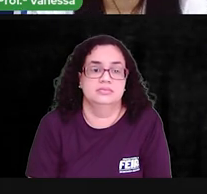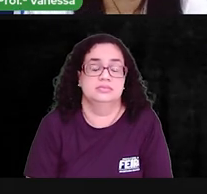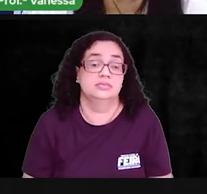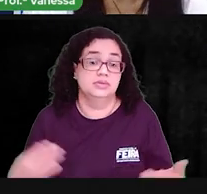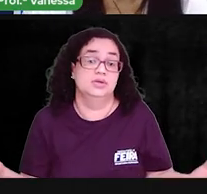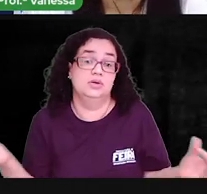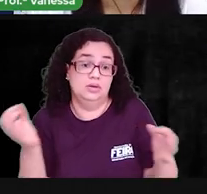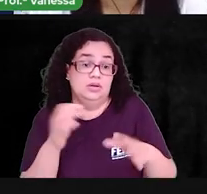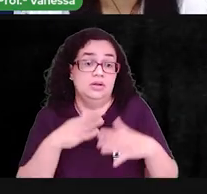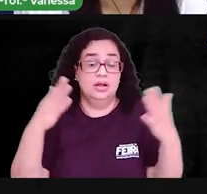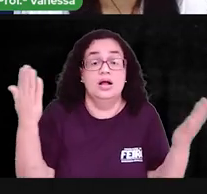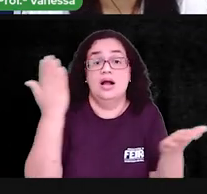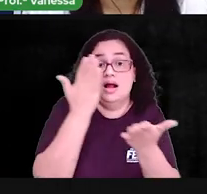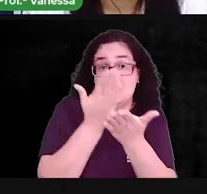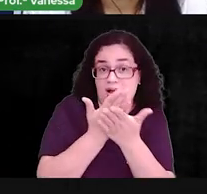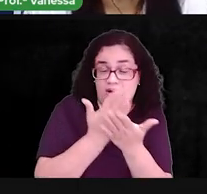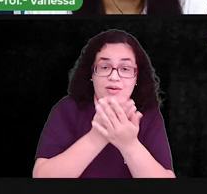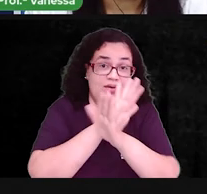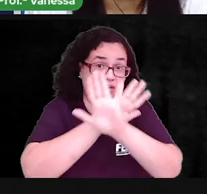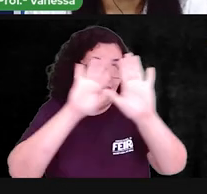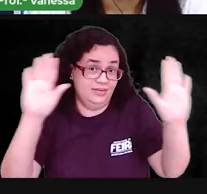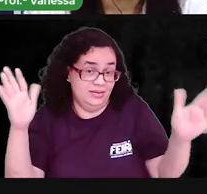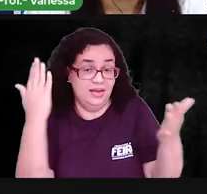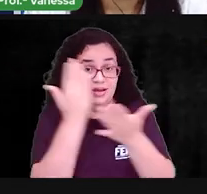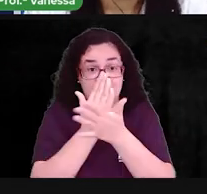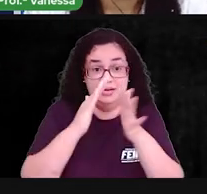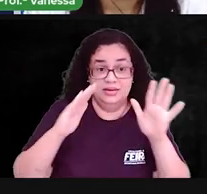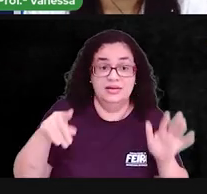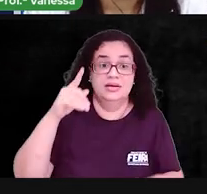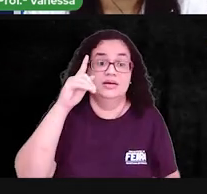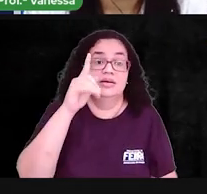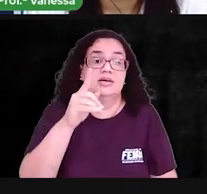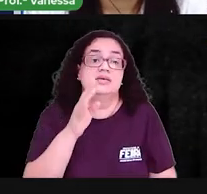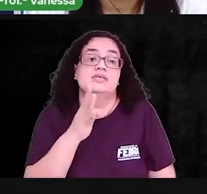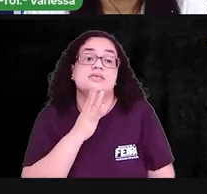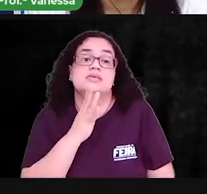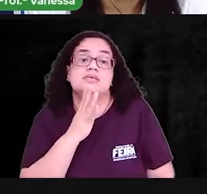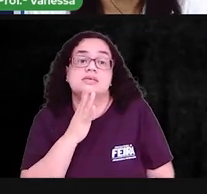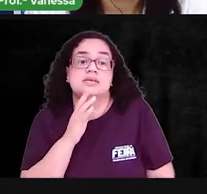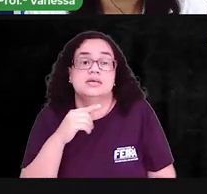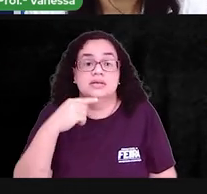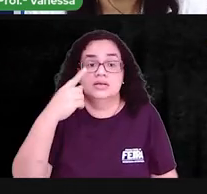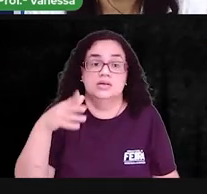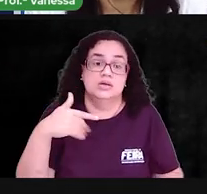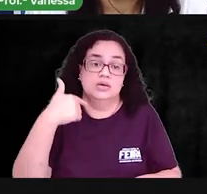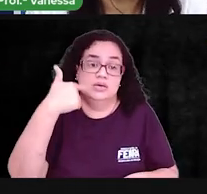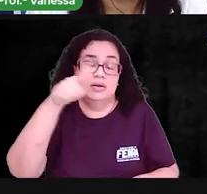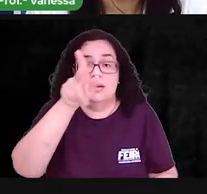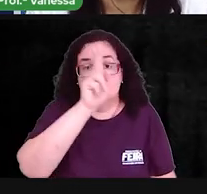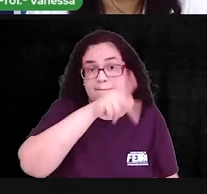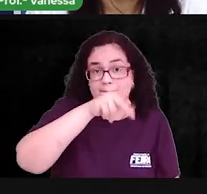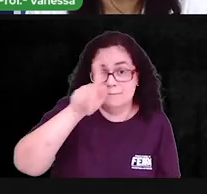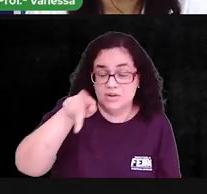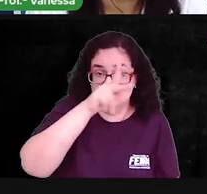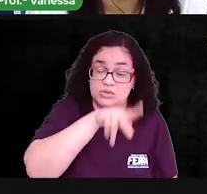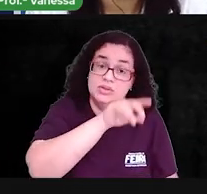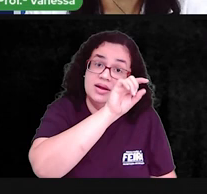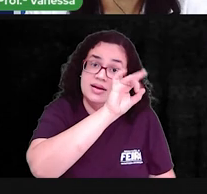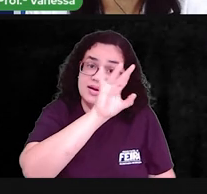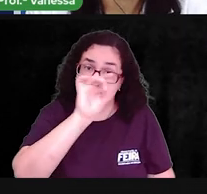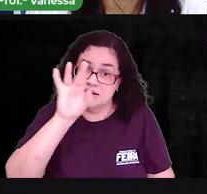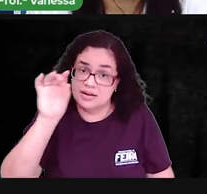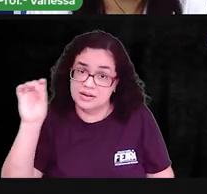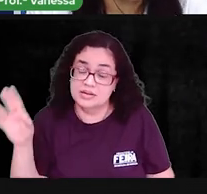e Prontinho gente nossa aula termina aqui vocês agora serão direcionados e lá prod cada um